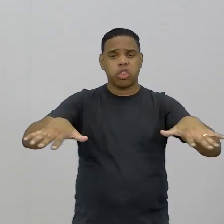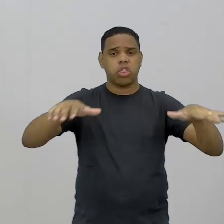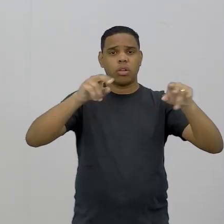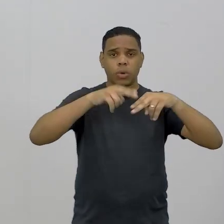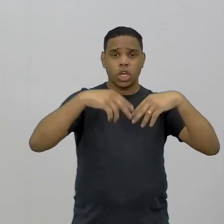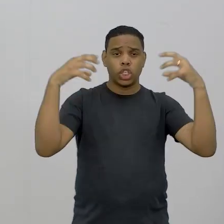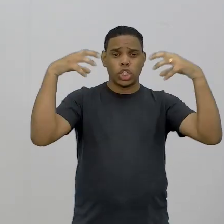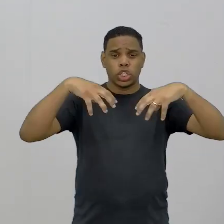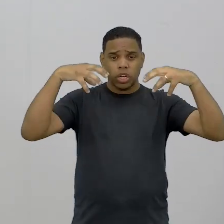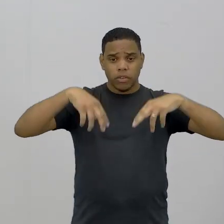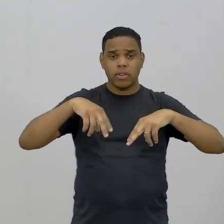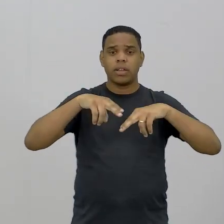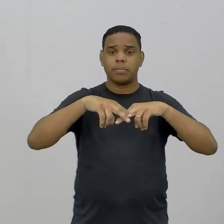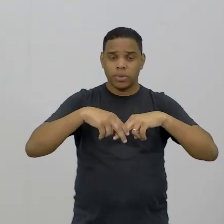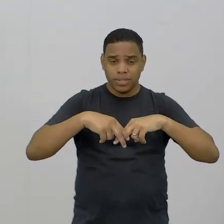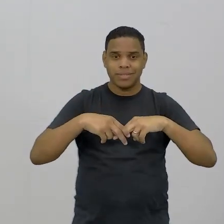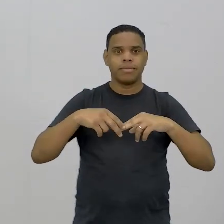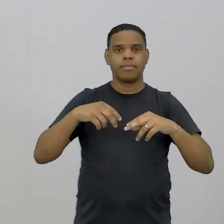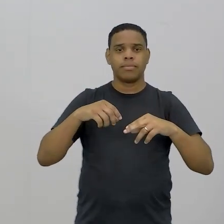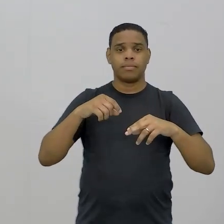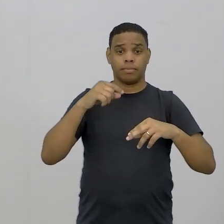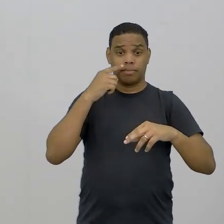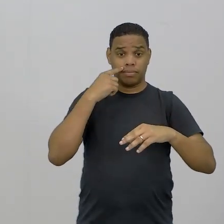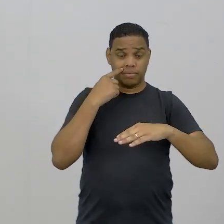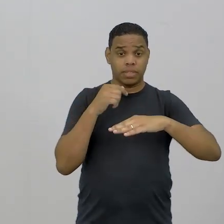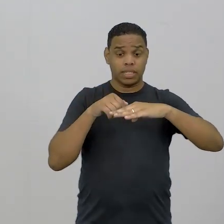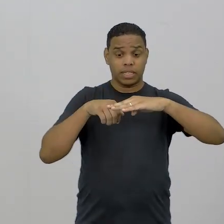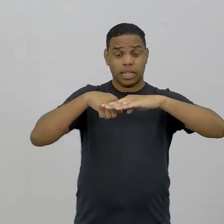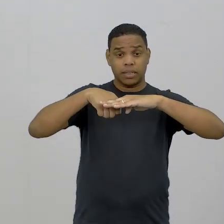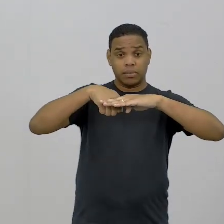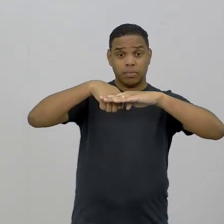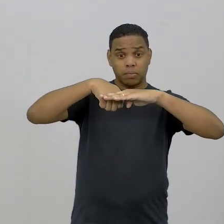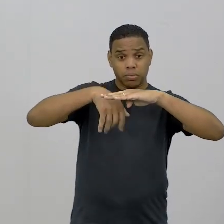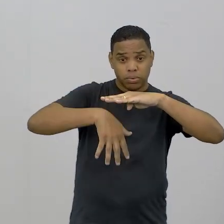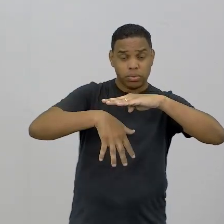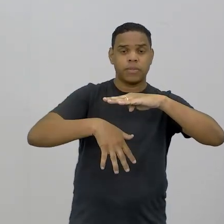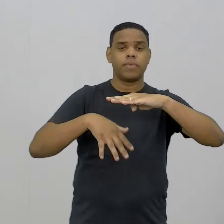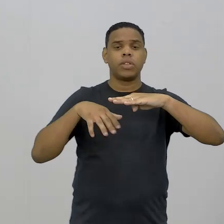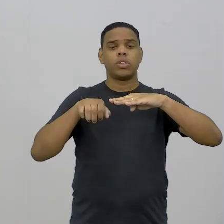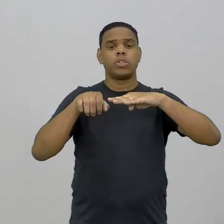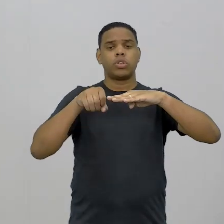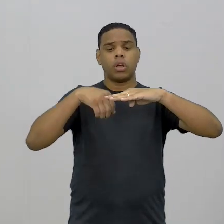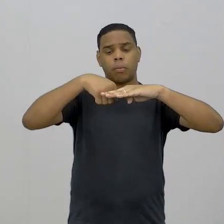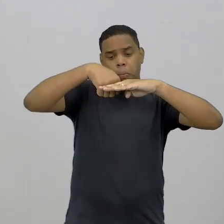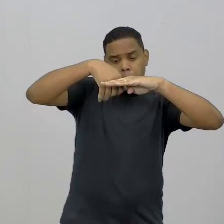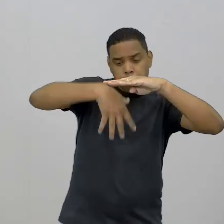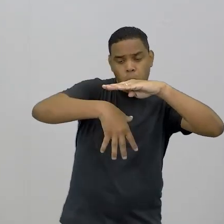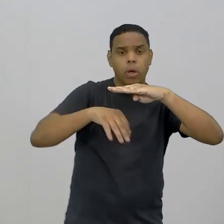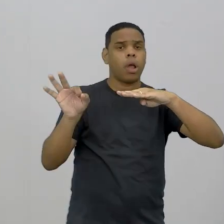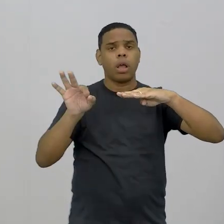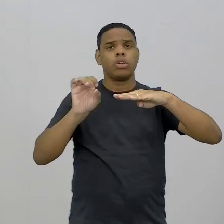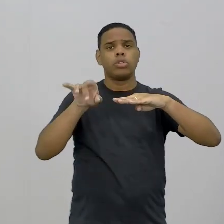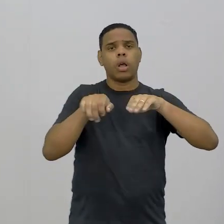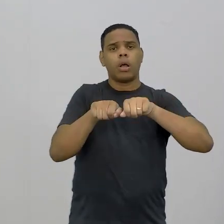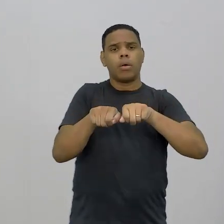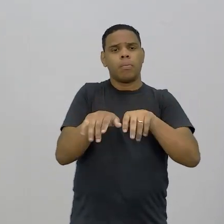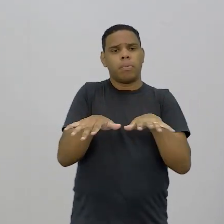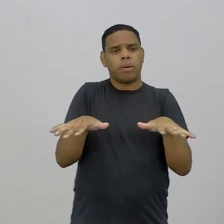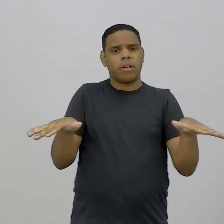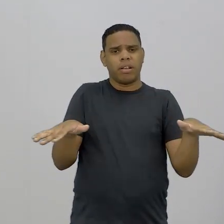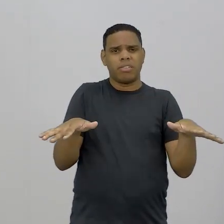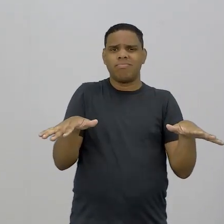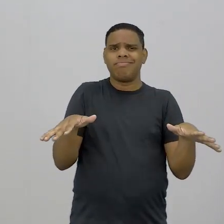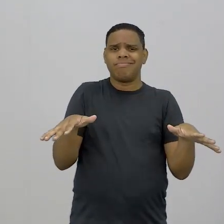que as raízes, elas estão crescendo não em relação à gravidade, né? Mas elas estão crescendo lateralmente, porque elas